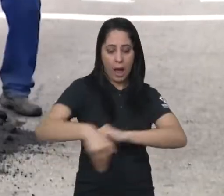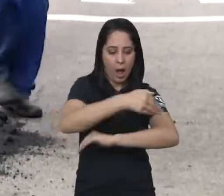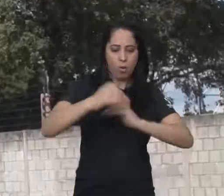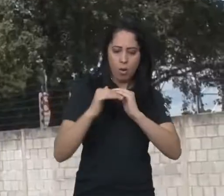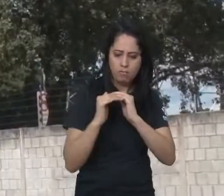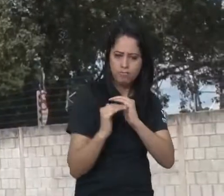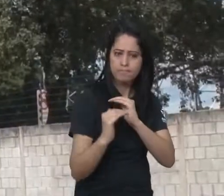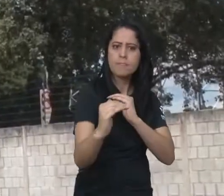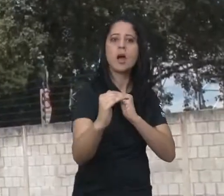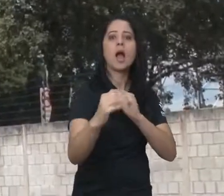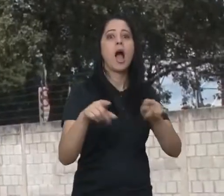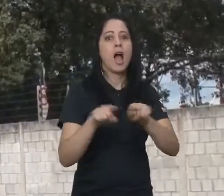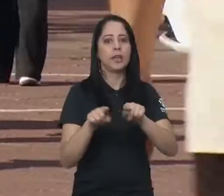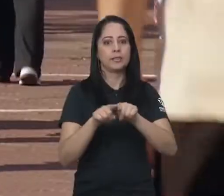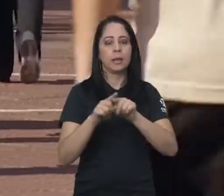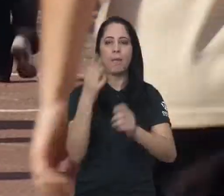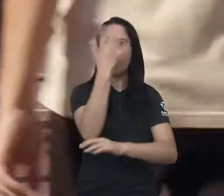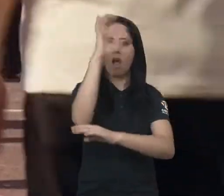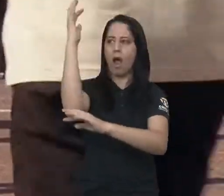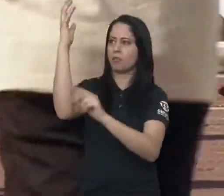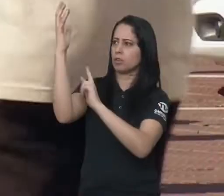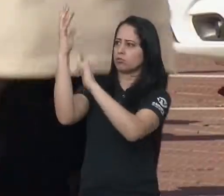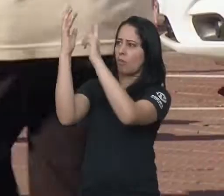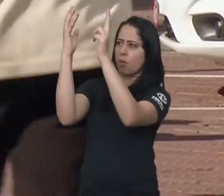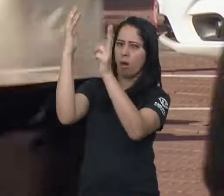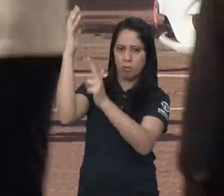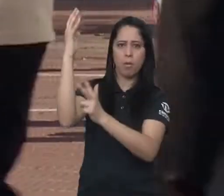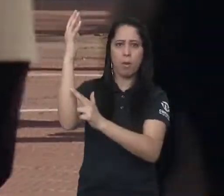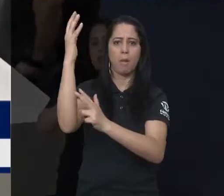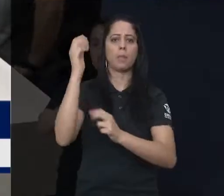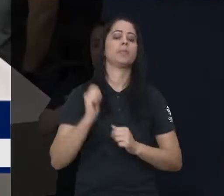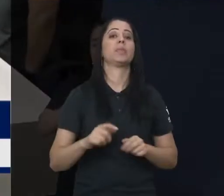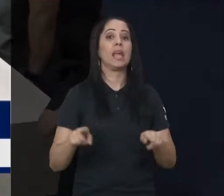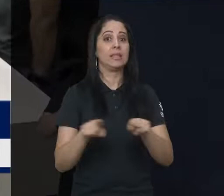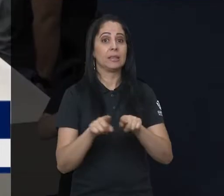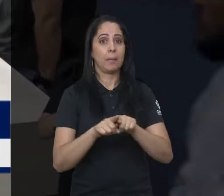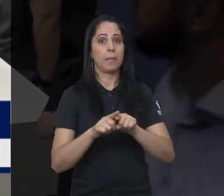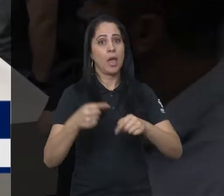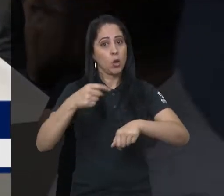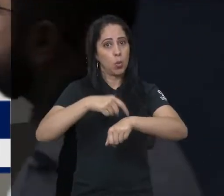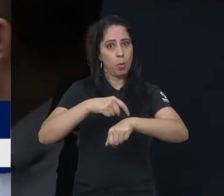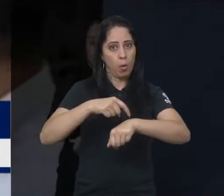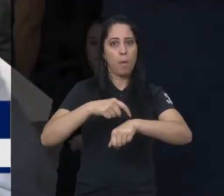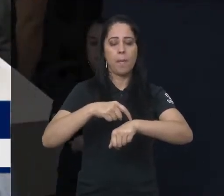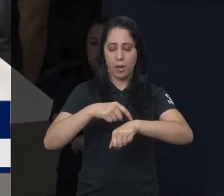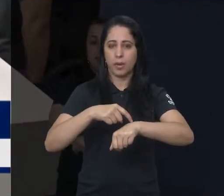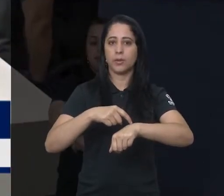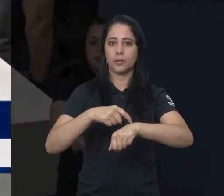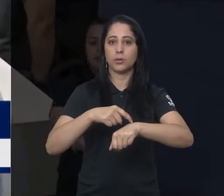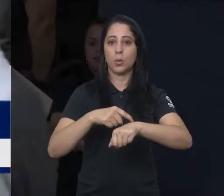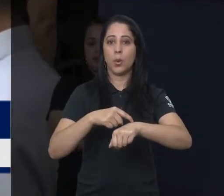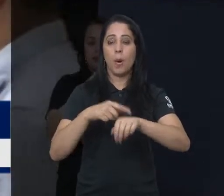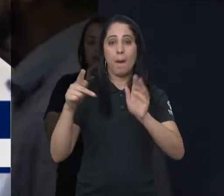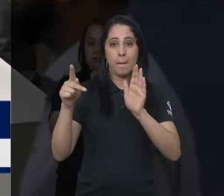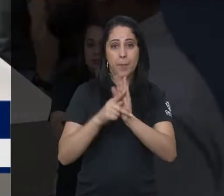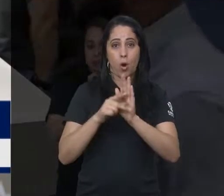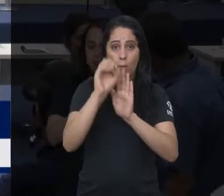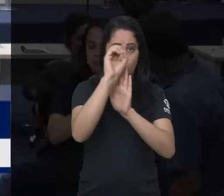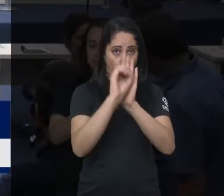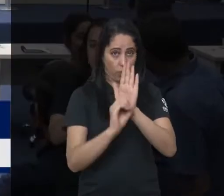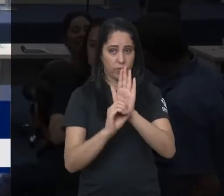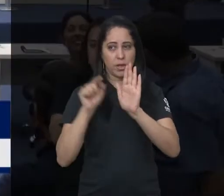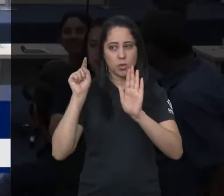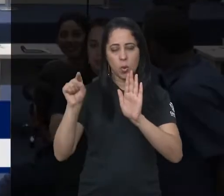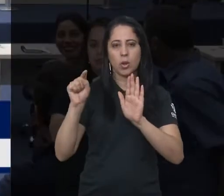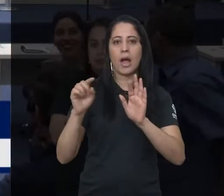tapa-buraco, poda de árvores, entre outras solicitações. Também durante a sessão, em atendimento ao ofício do